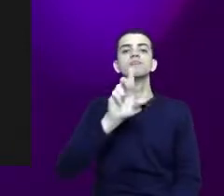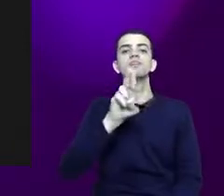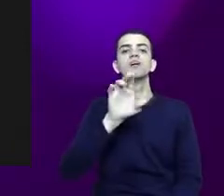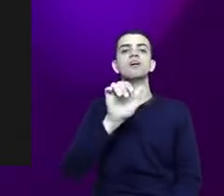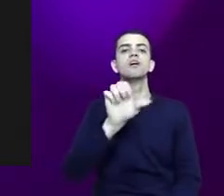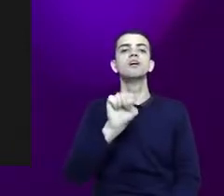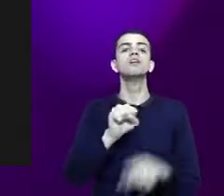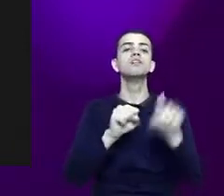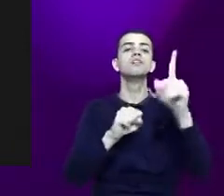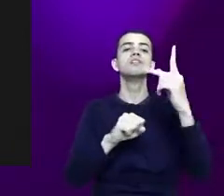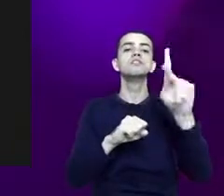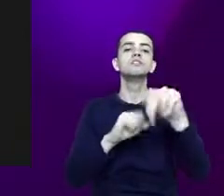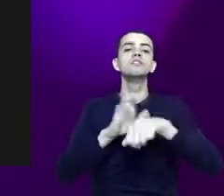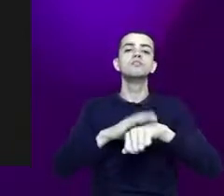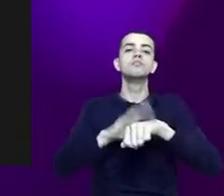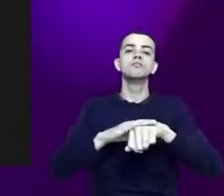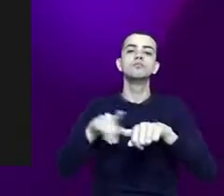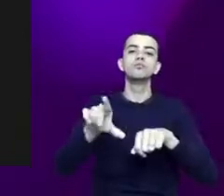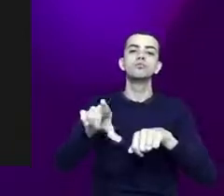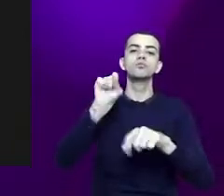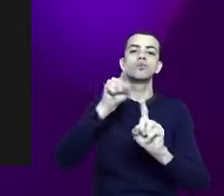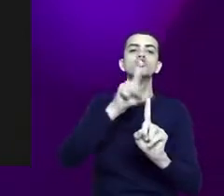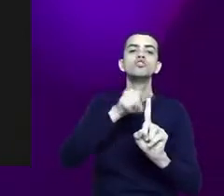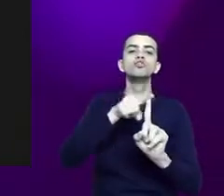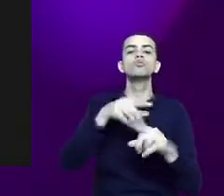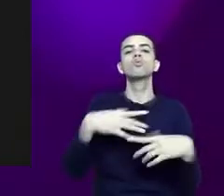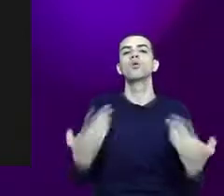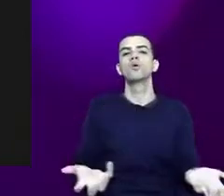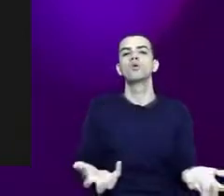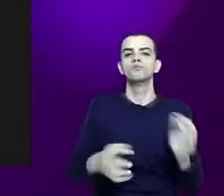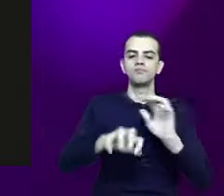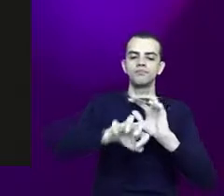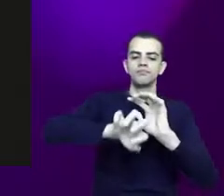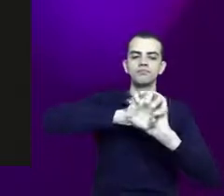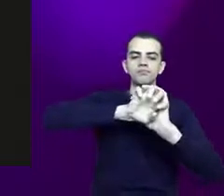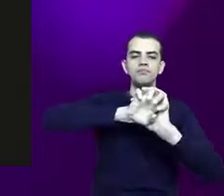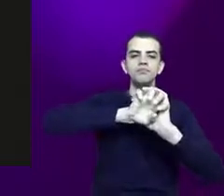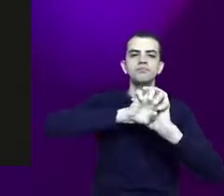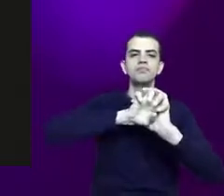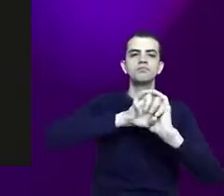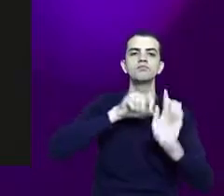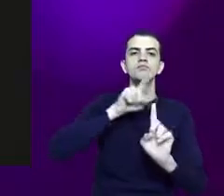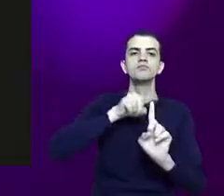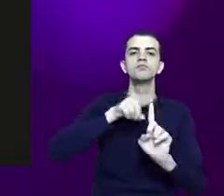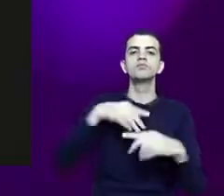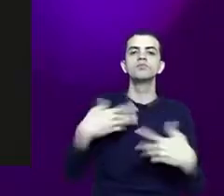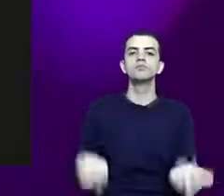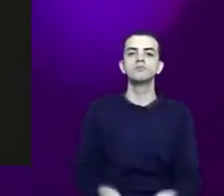você escolheria para poder fazer com a artroplastia robótica?